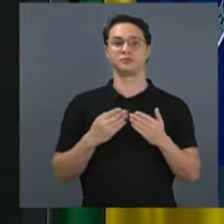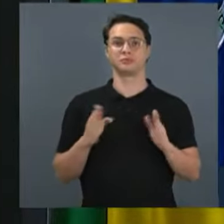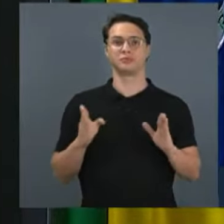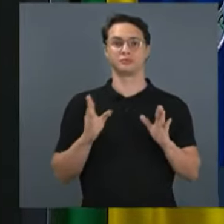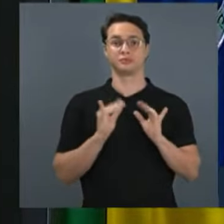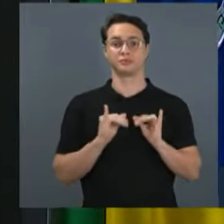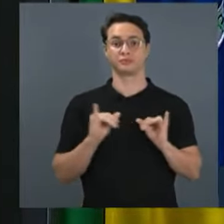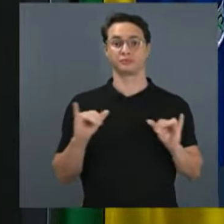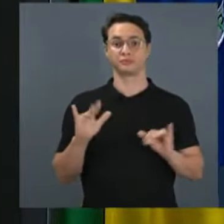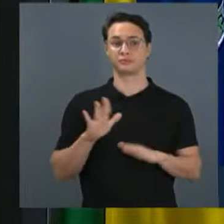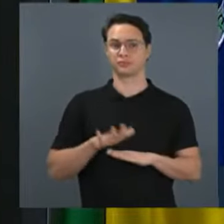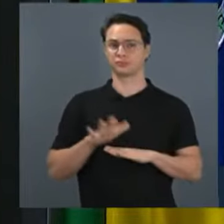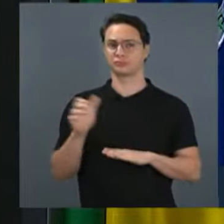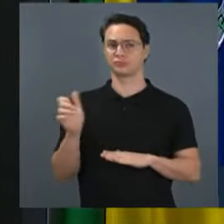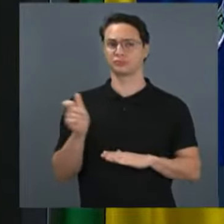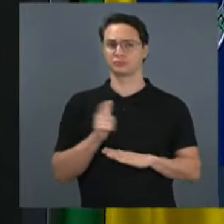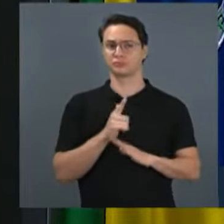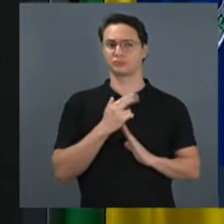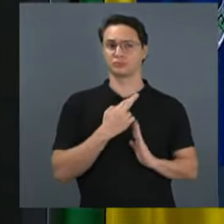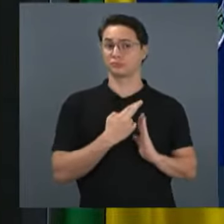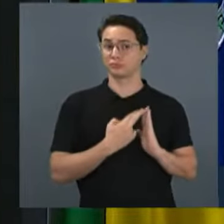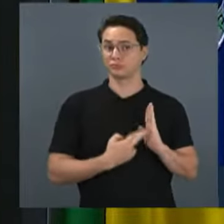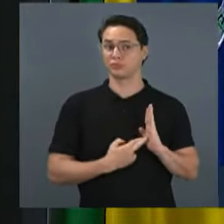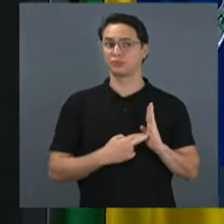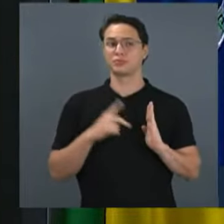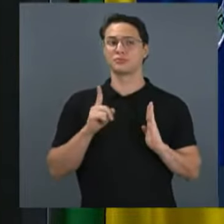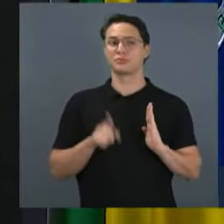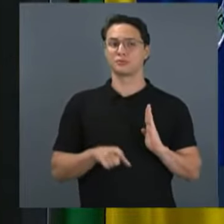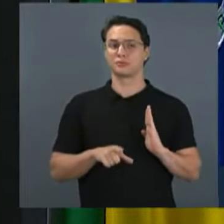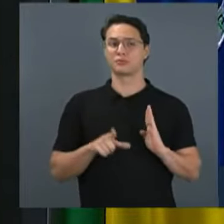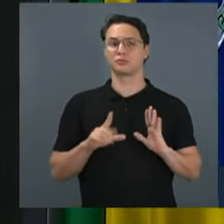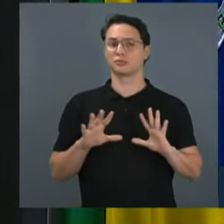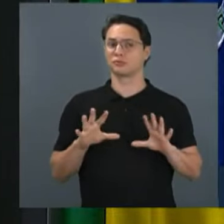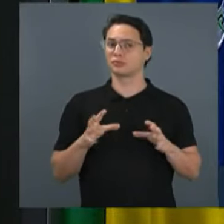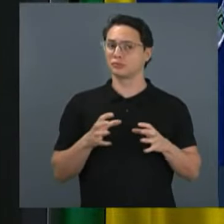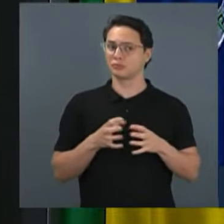publicidade mais do que o relatório dele, que é um relatório que fecha.